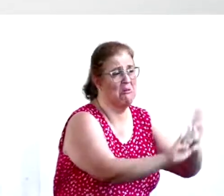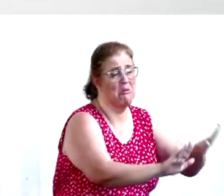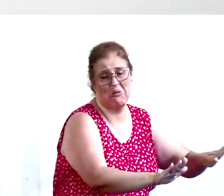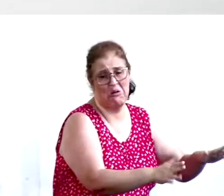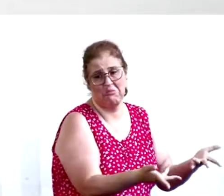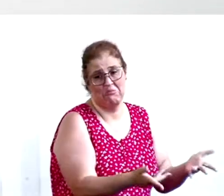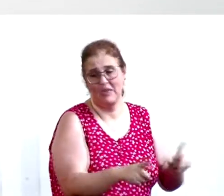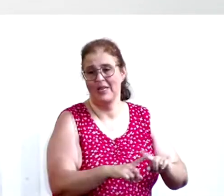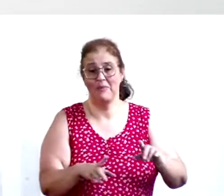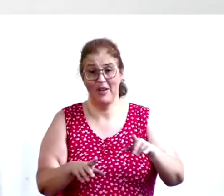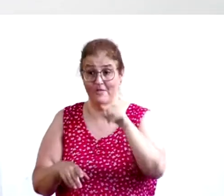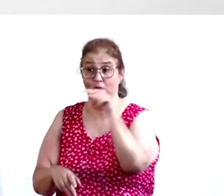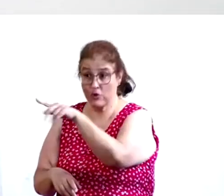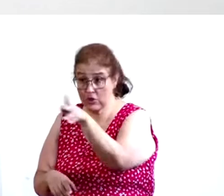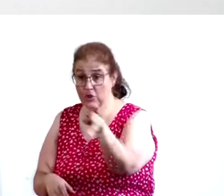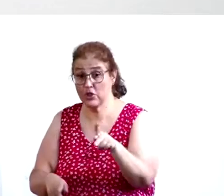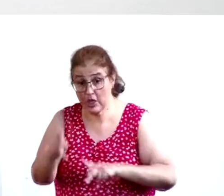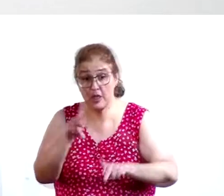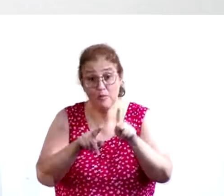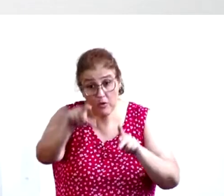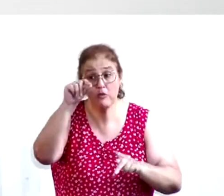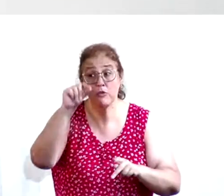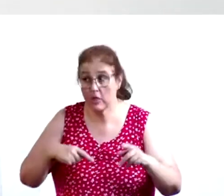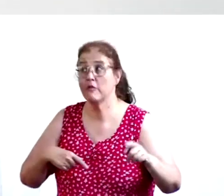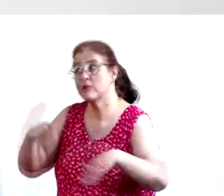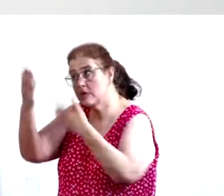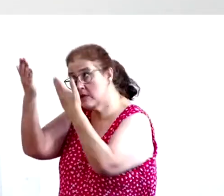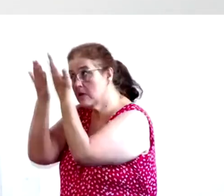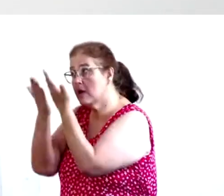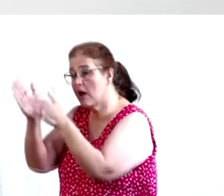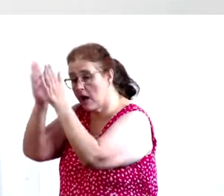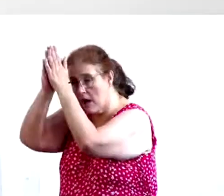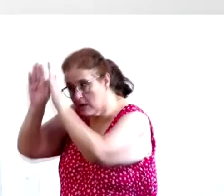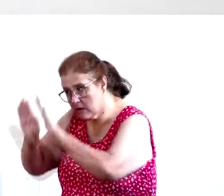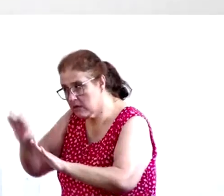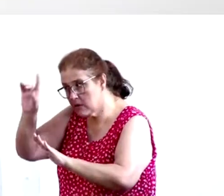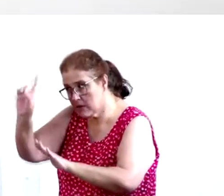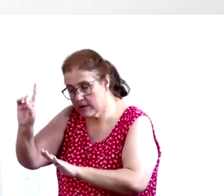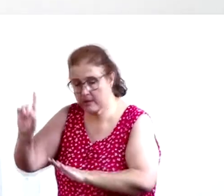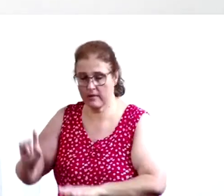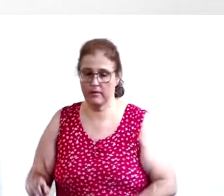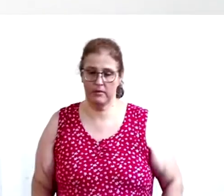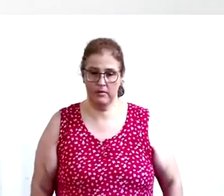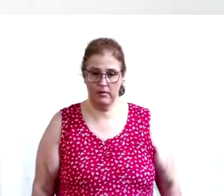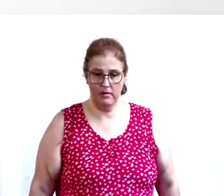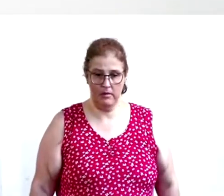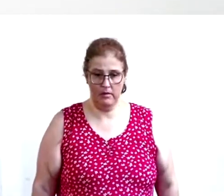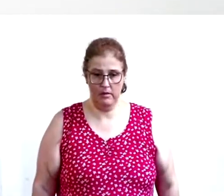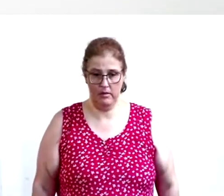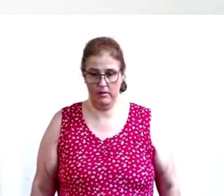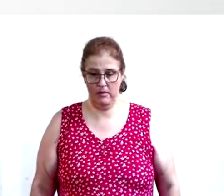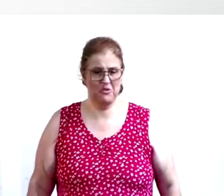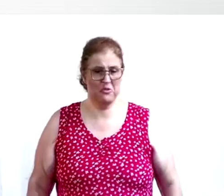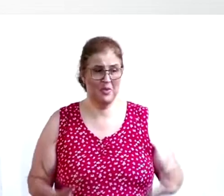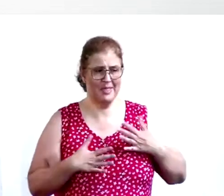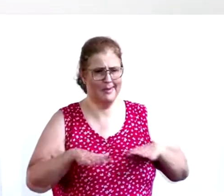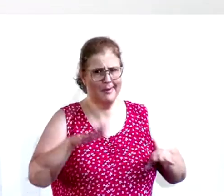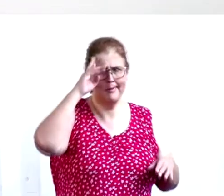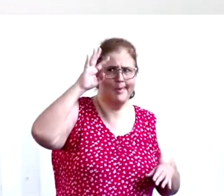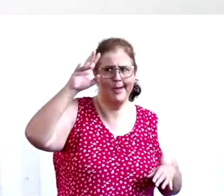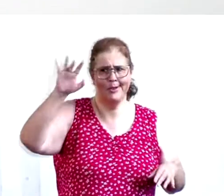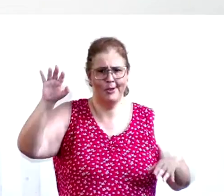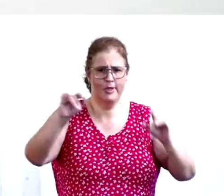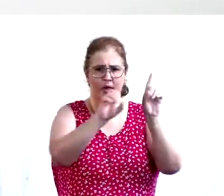com o Deus vivo, vocês não precisam. Vocês não precisam criar imaginativamente um Deus para vocês,